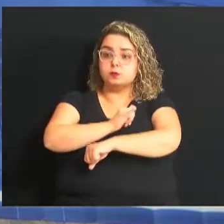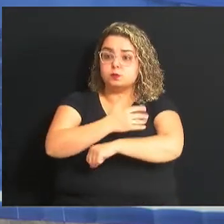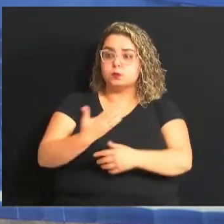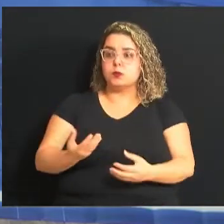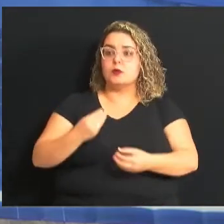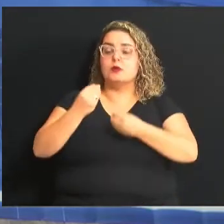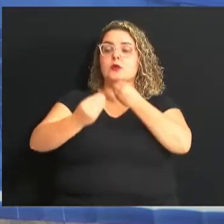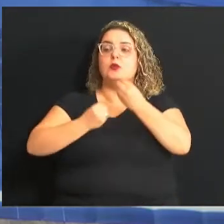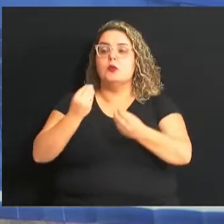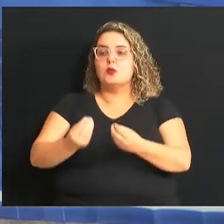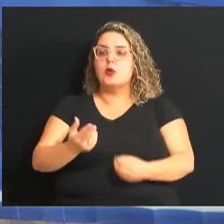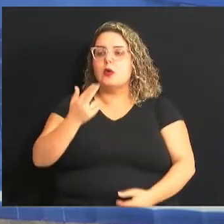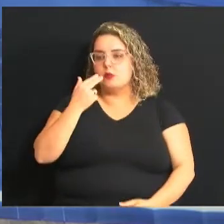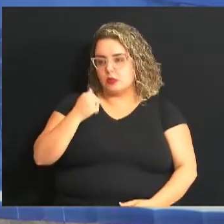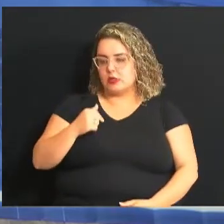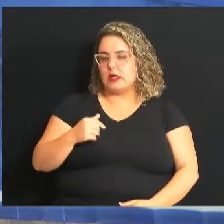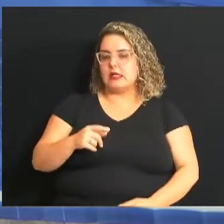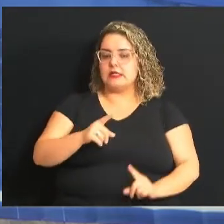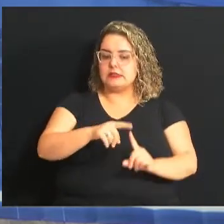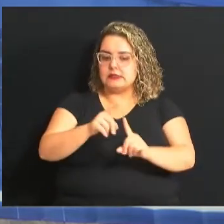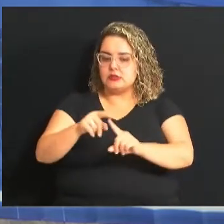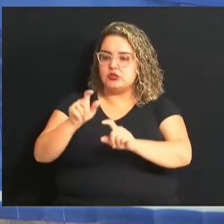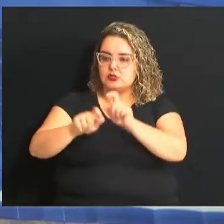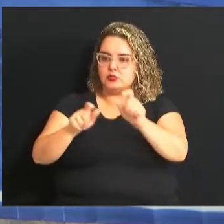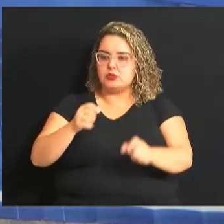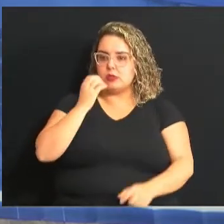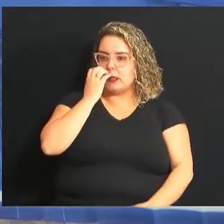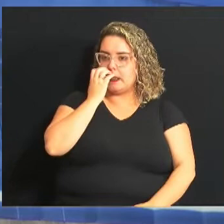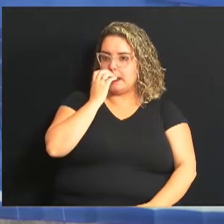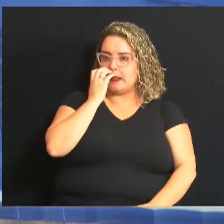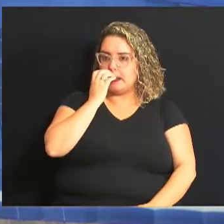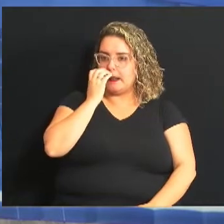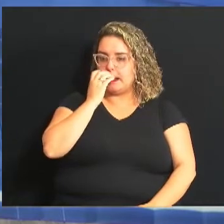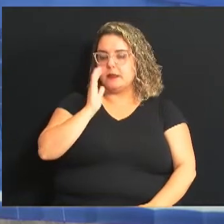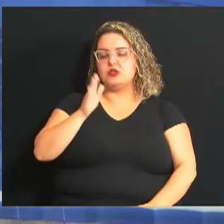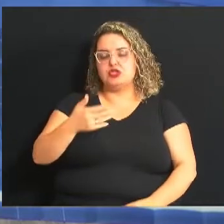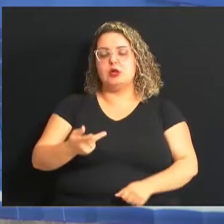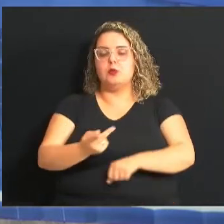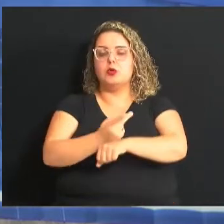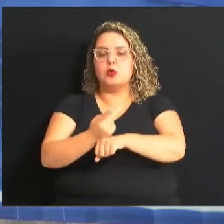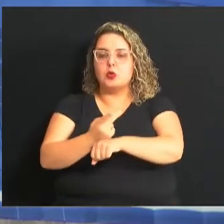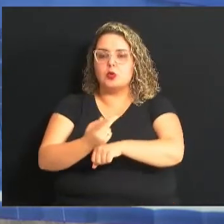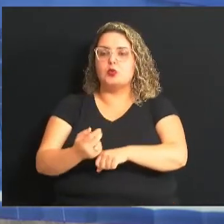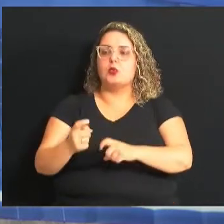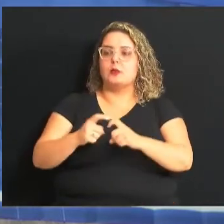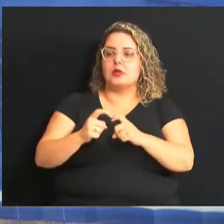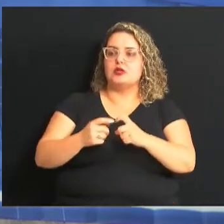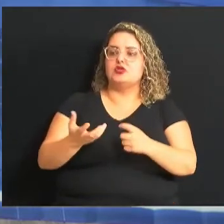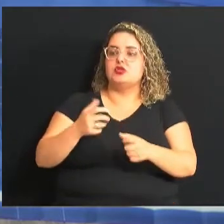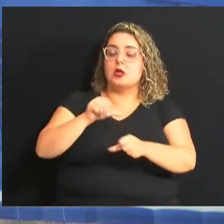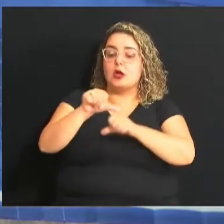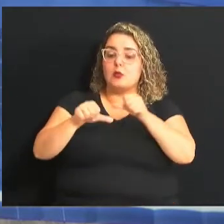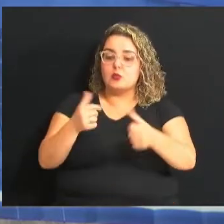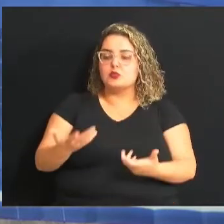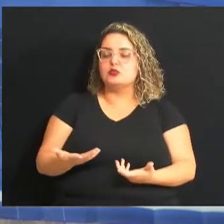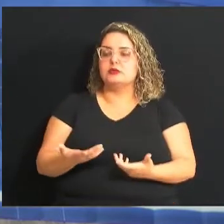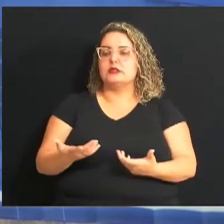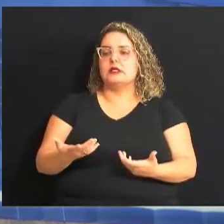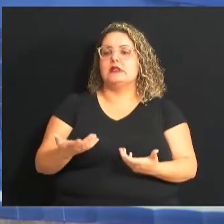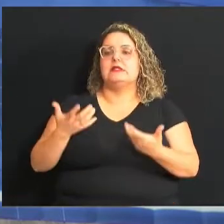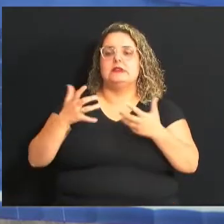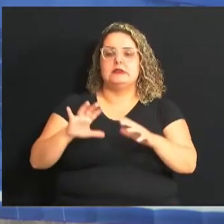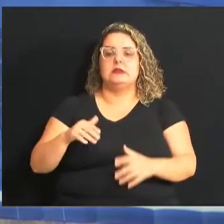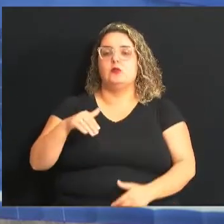que é a nutrição desse tipo de pessoa? Aquela que já procurou um médico e quer mudar essa situação, não quer